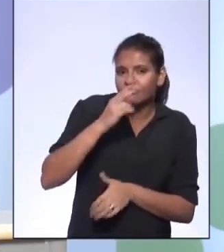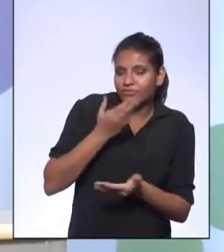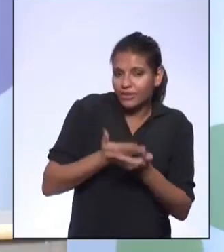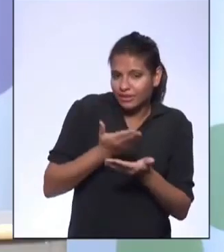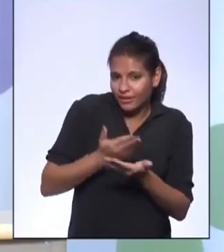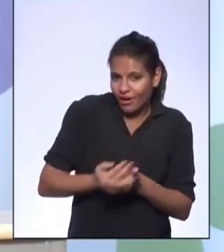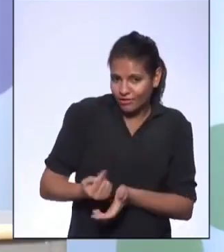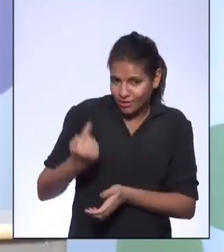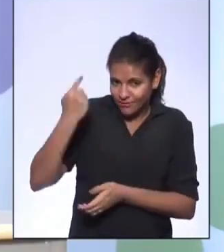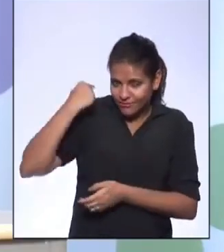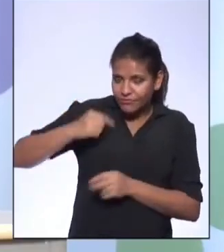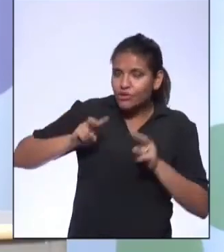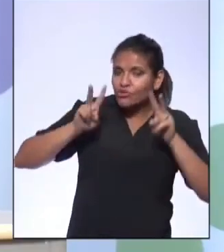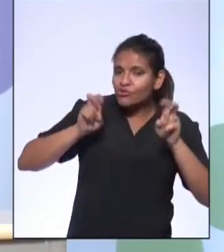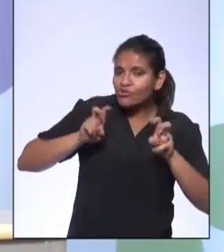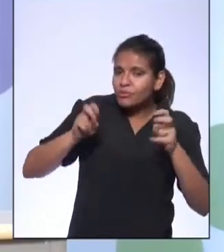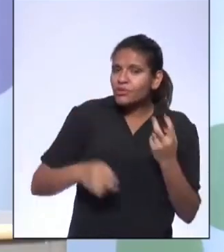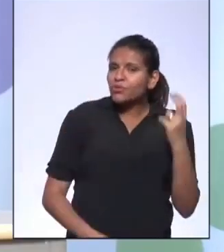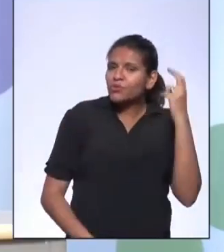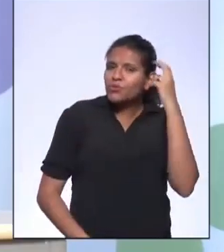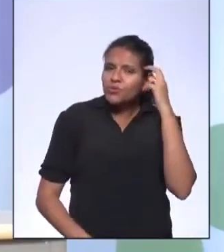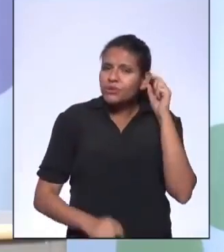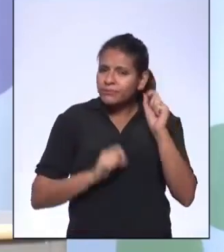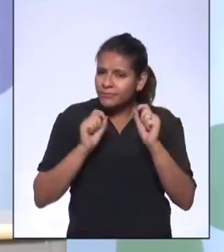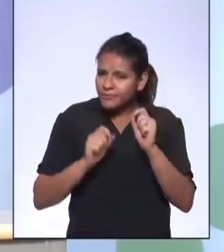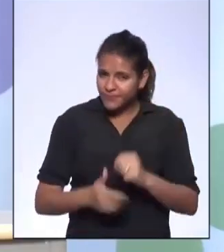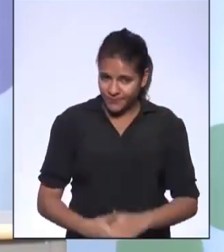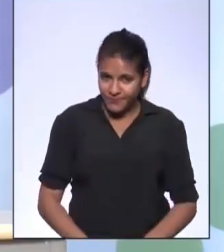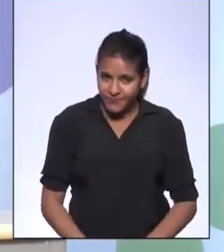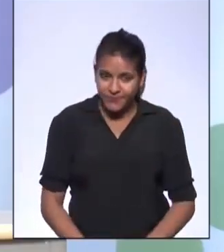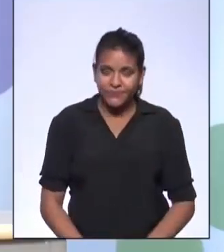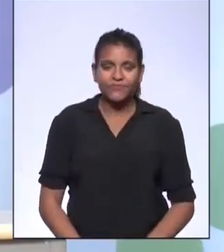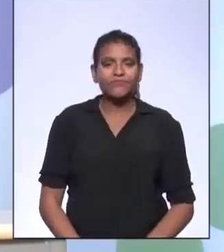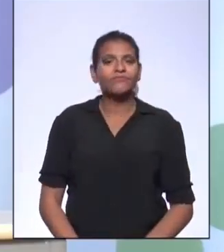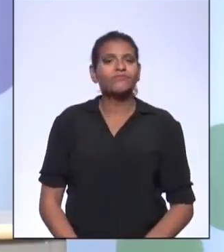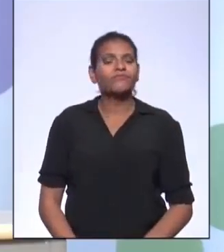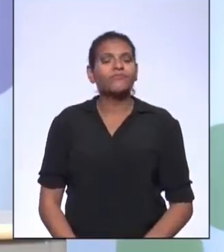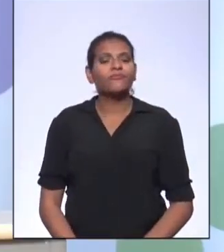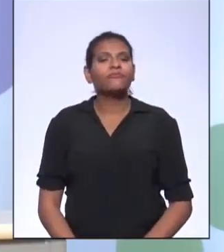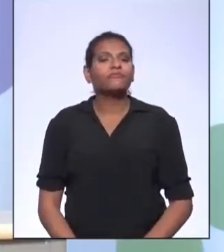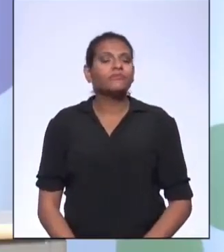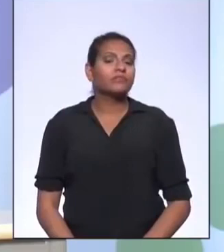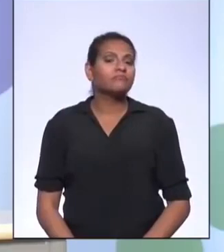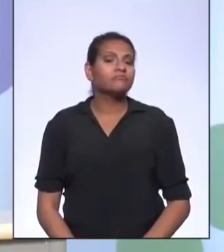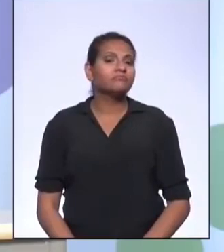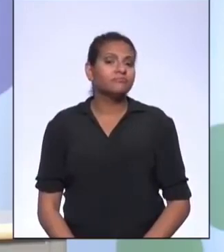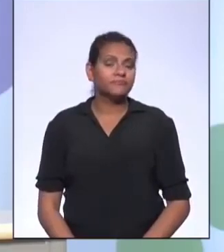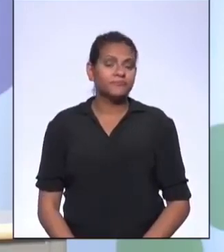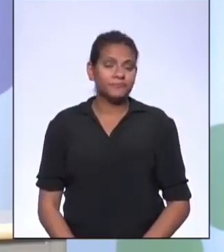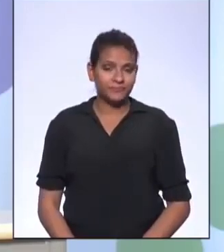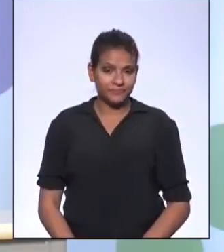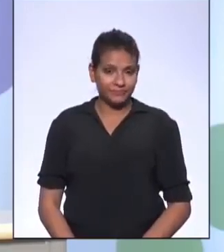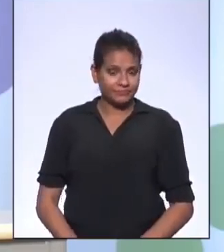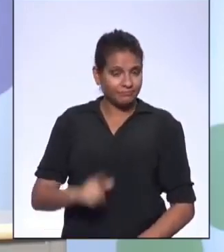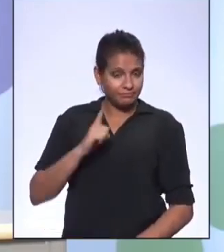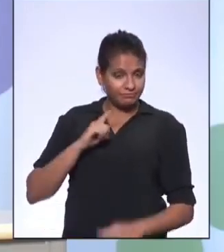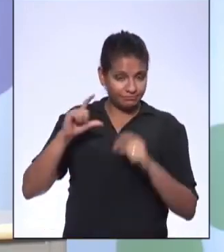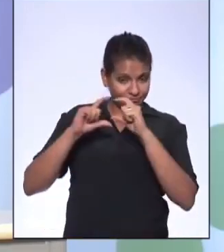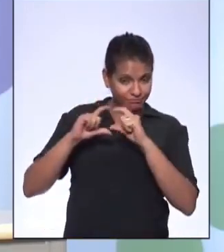conceito de cultura. Tem um pensamento que diz assim: os seres humanos, eles